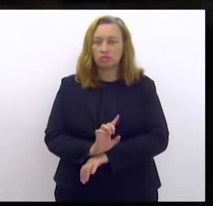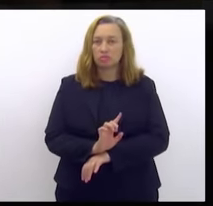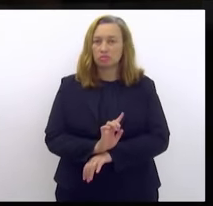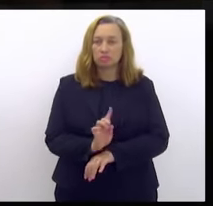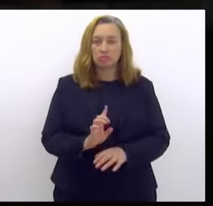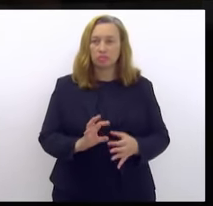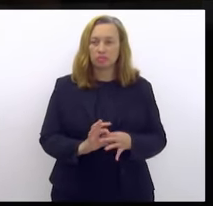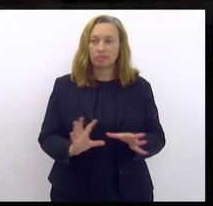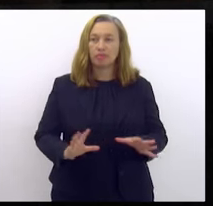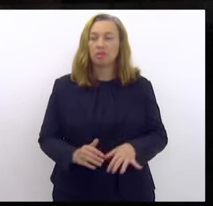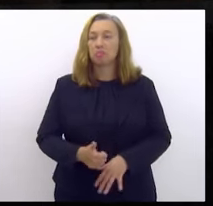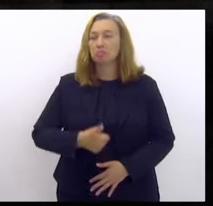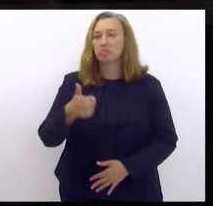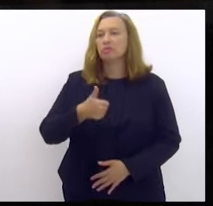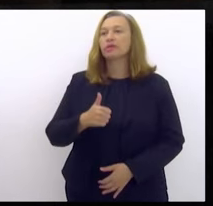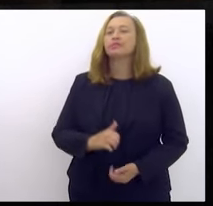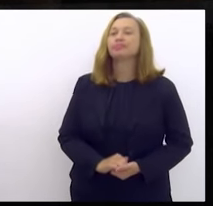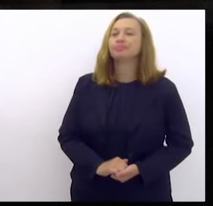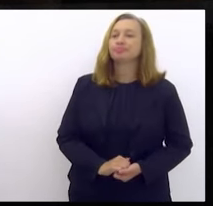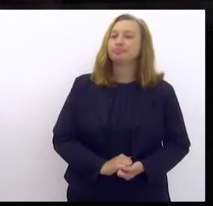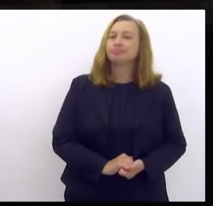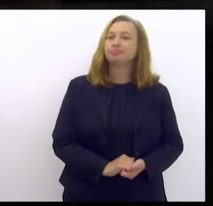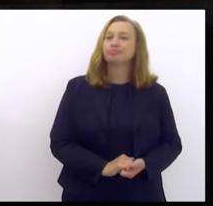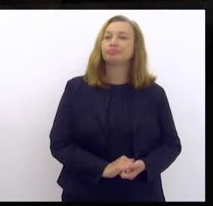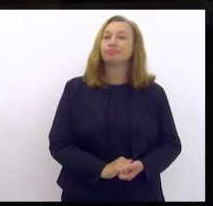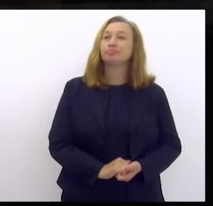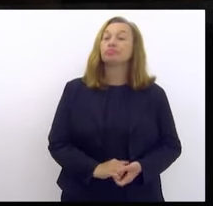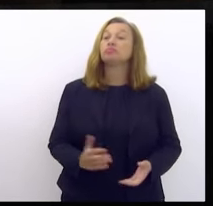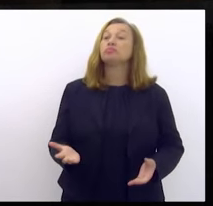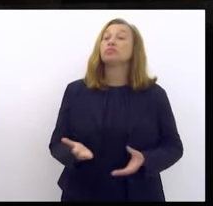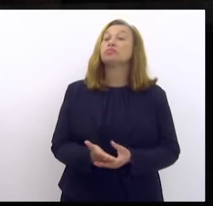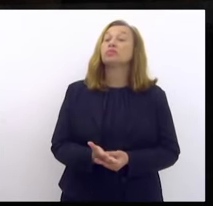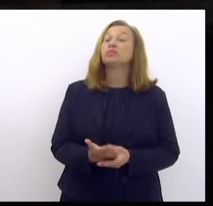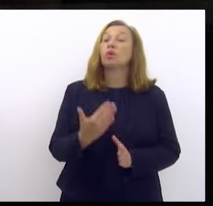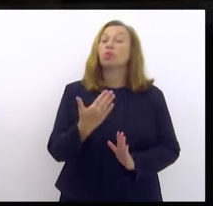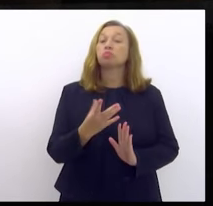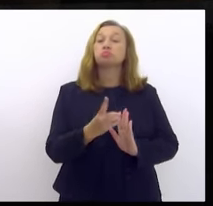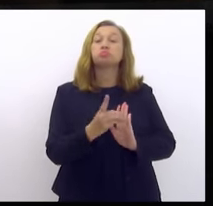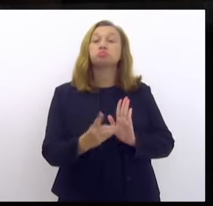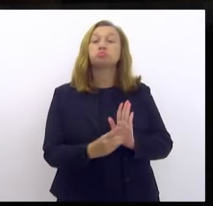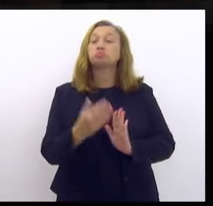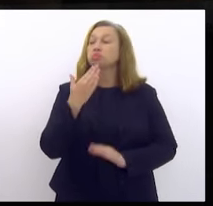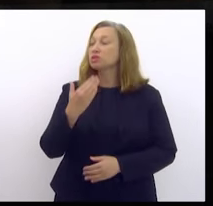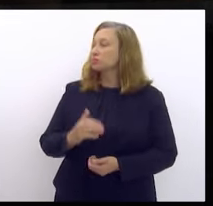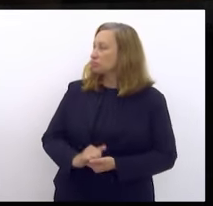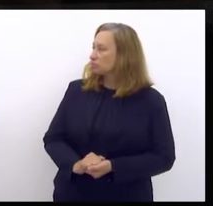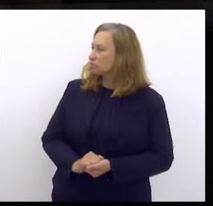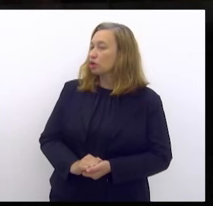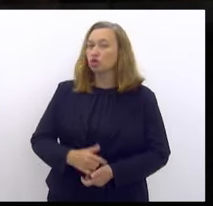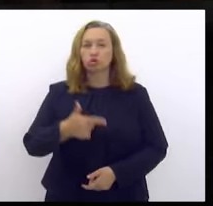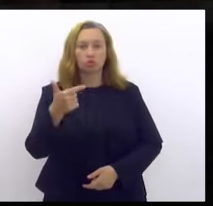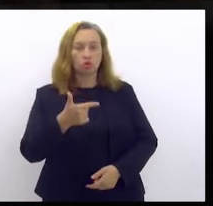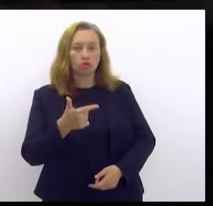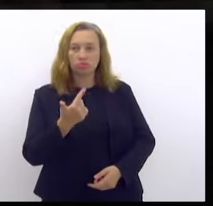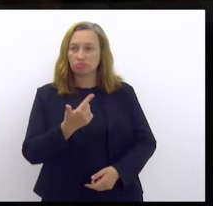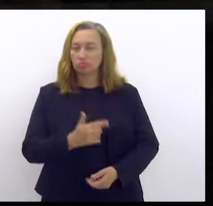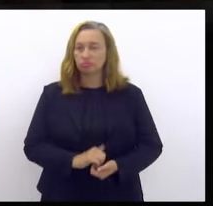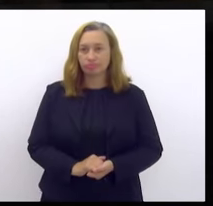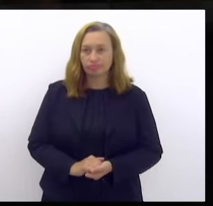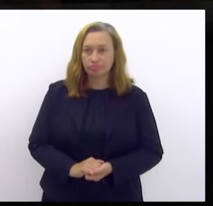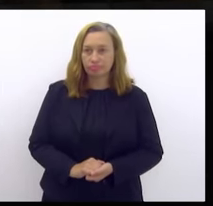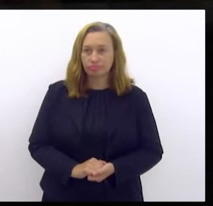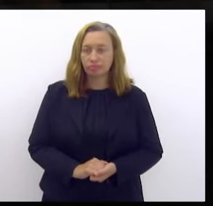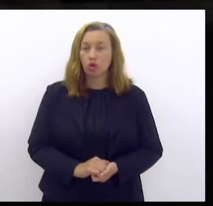Então, primeiro ponto, cadê a revogação dos decretos? Não tem. Dois, nem